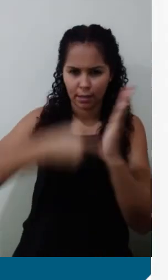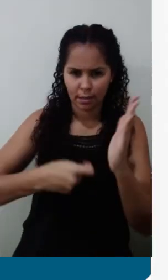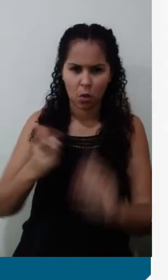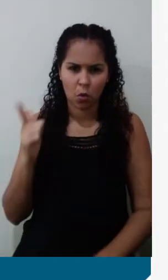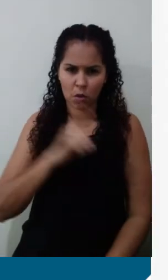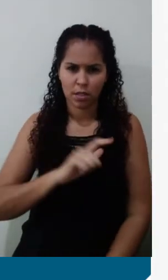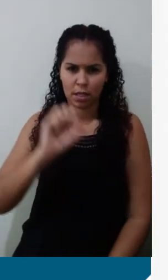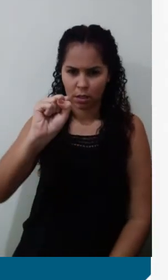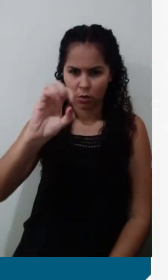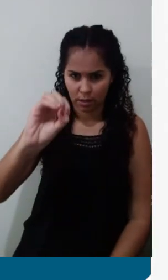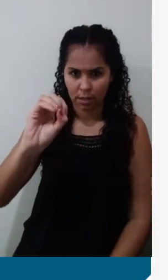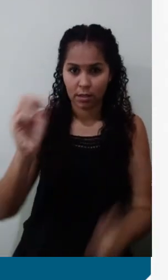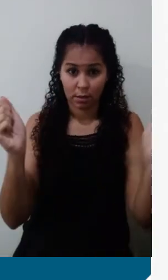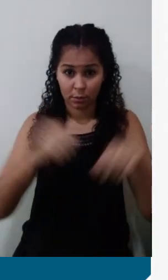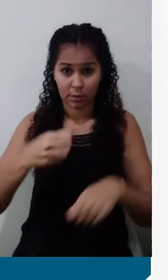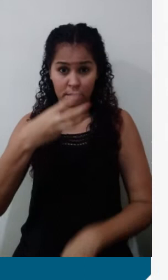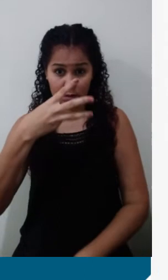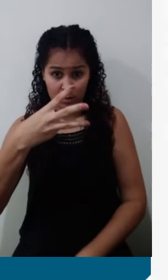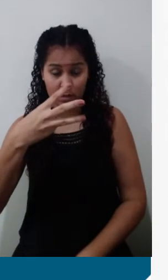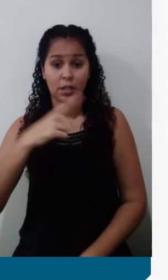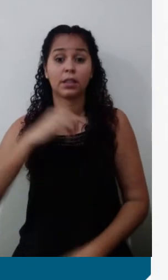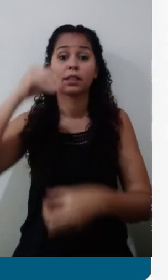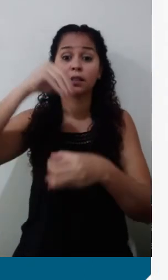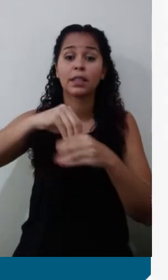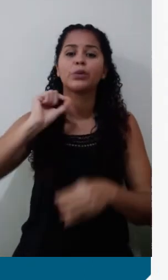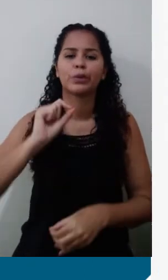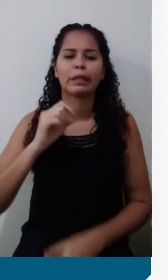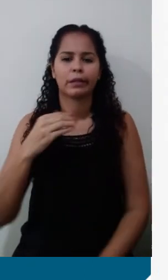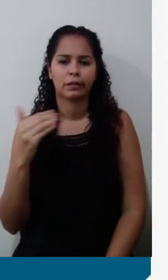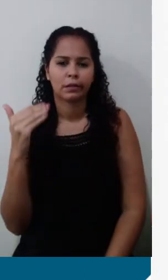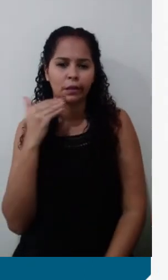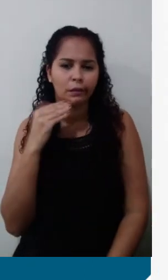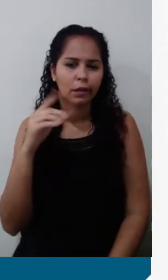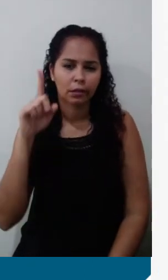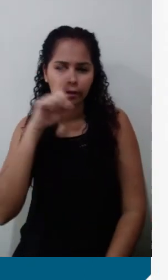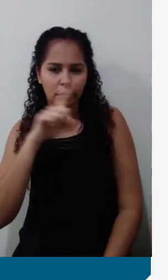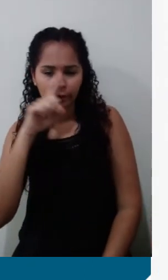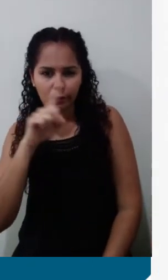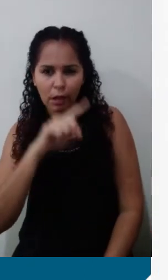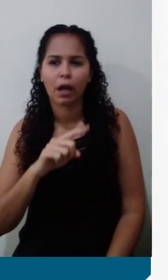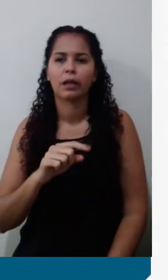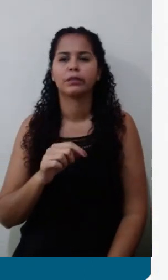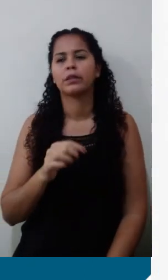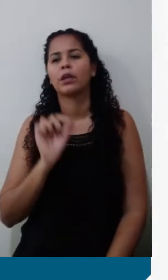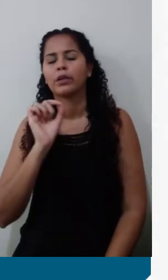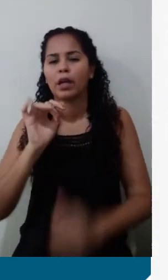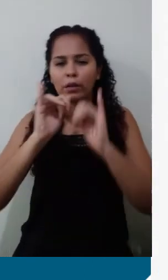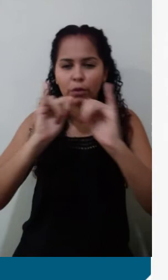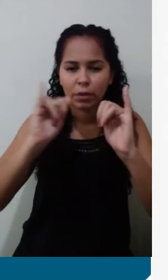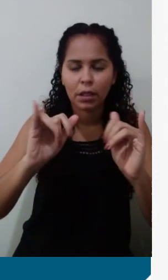competência 3, 80 pontos, ela contém muitas falhas, informações, fatos e opiniões